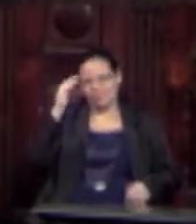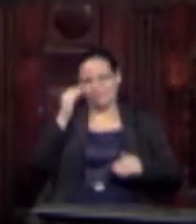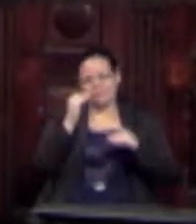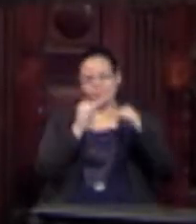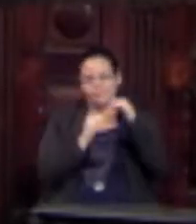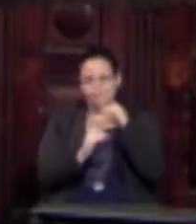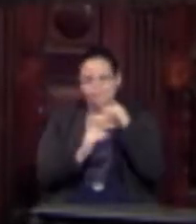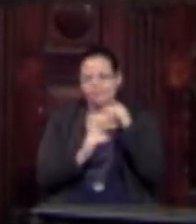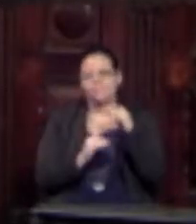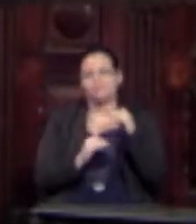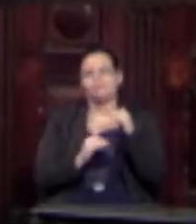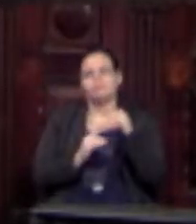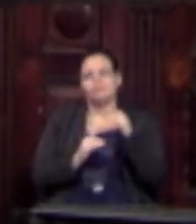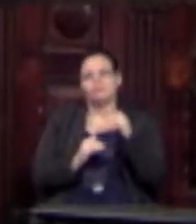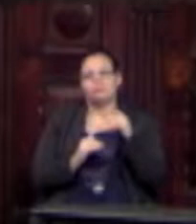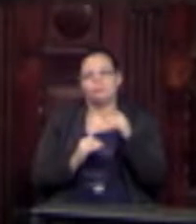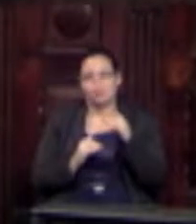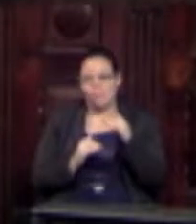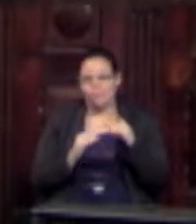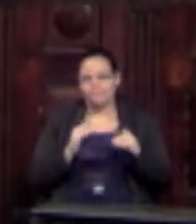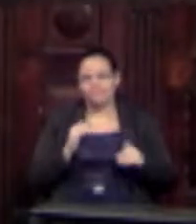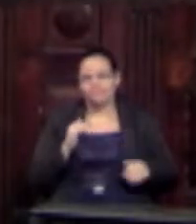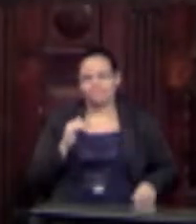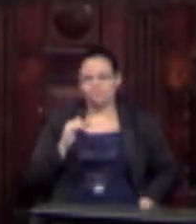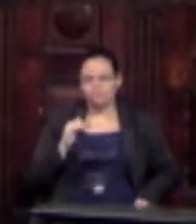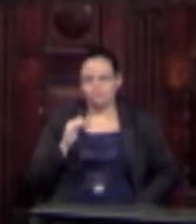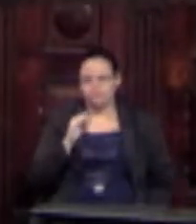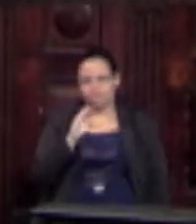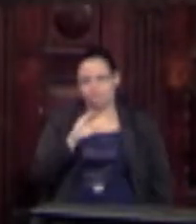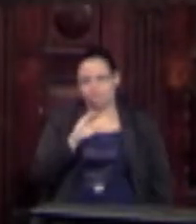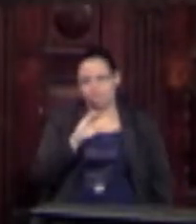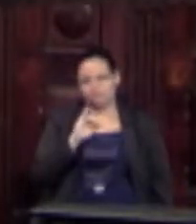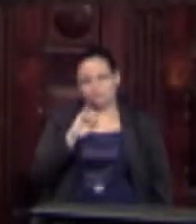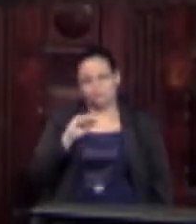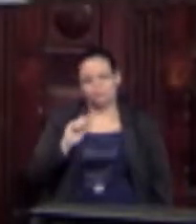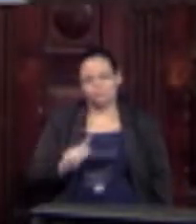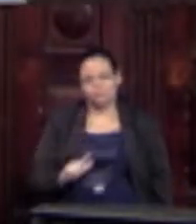da Casa Civil, Marcelo Queiroz.